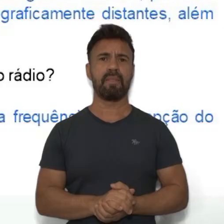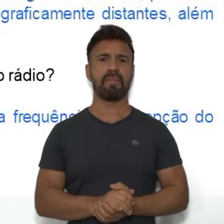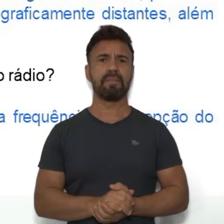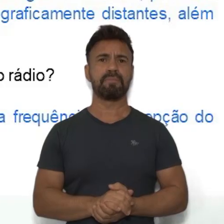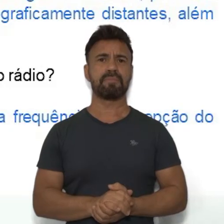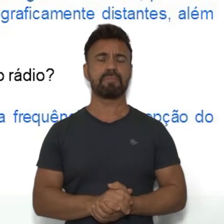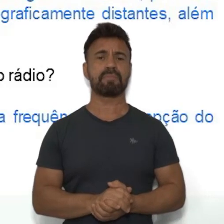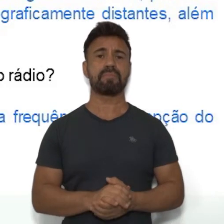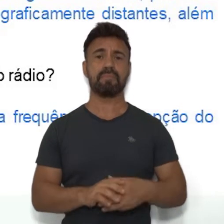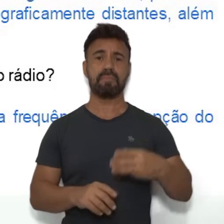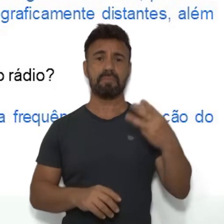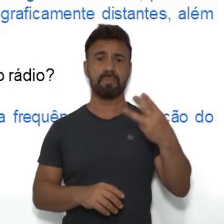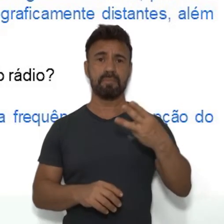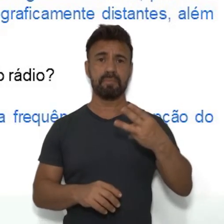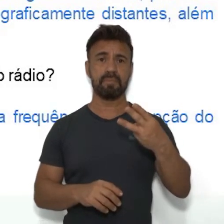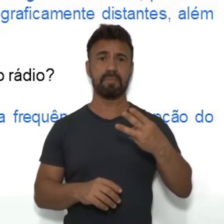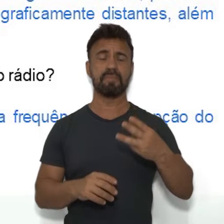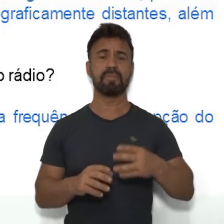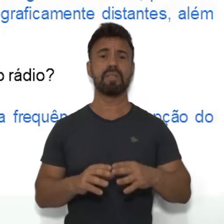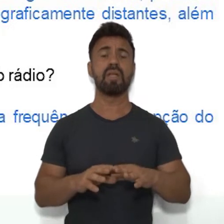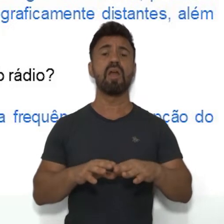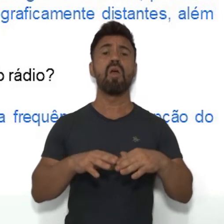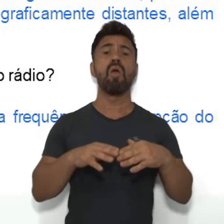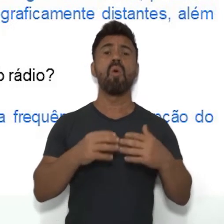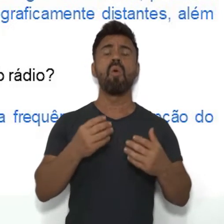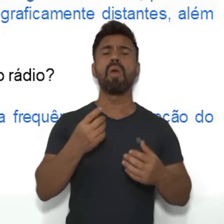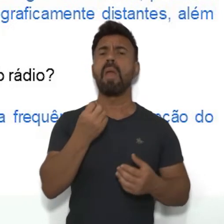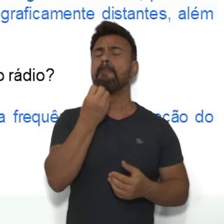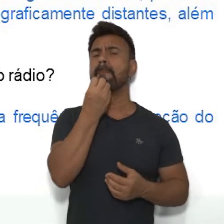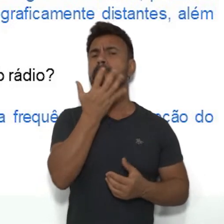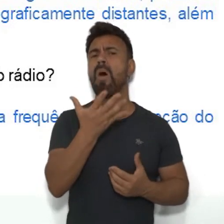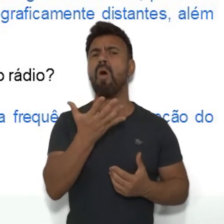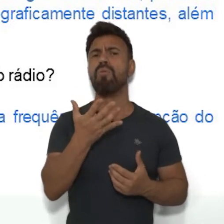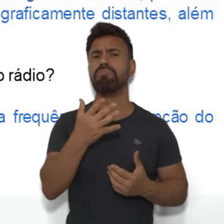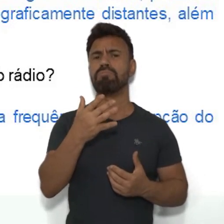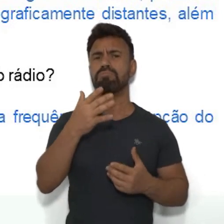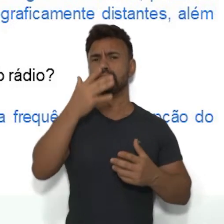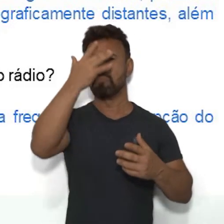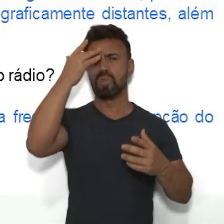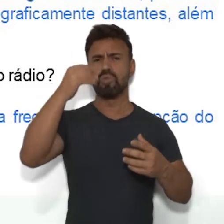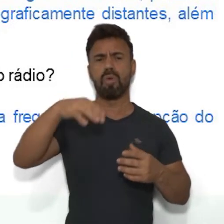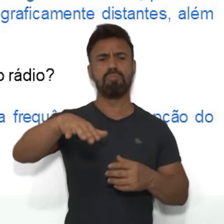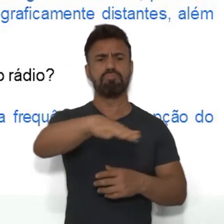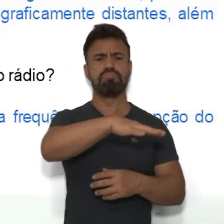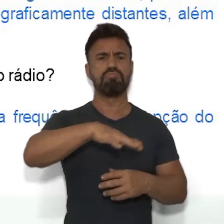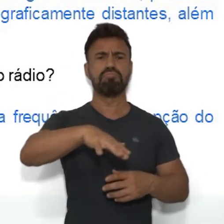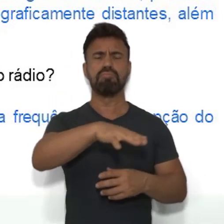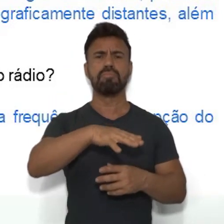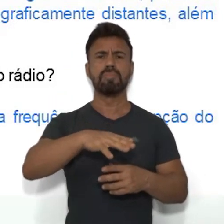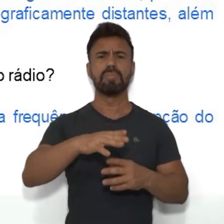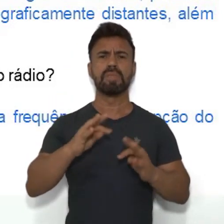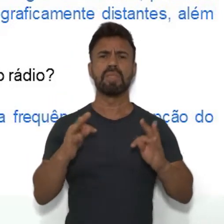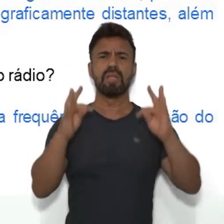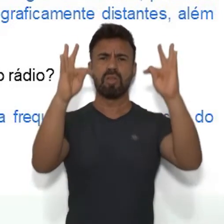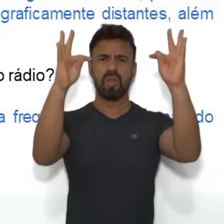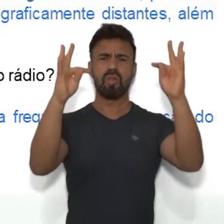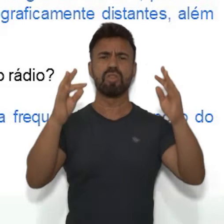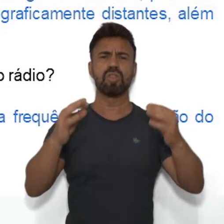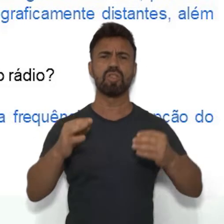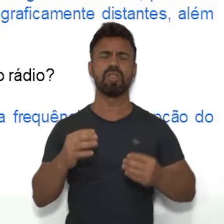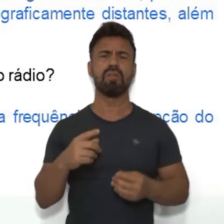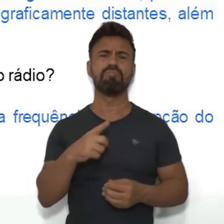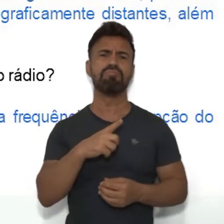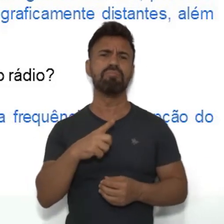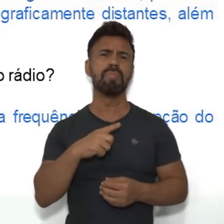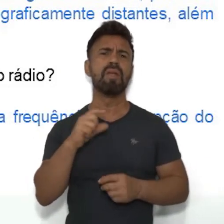questão diz: quais vantagens, para a humanidade esse tipo de tecnologia trouxe?